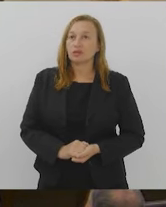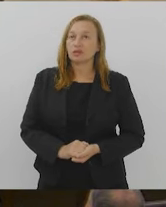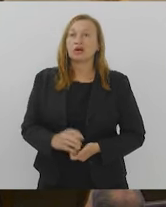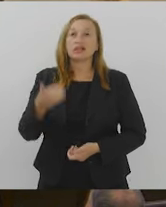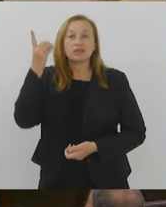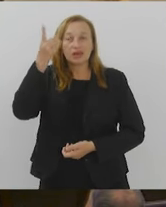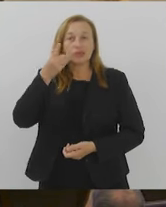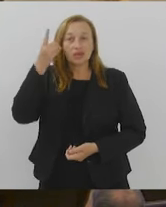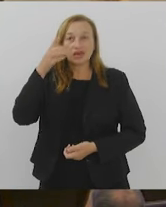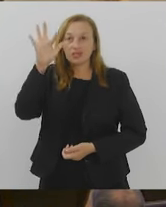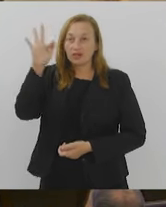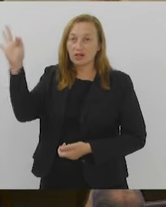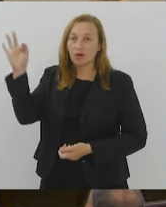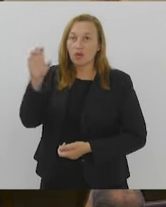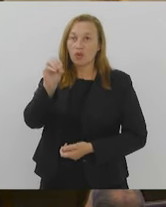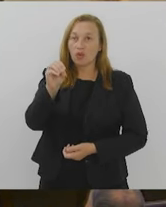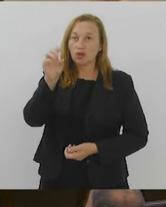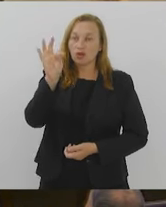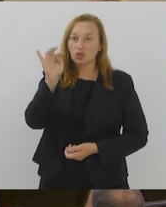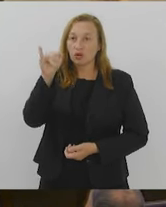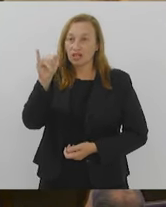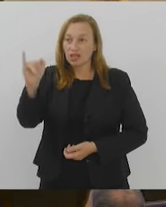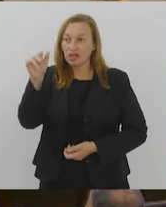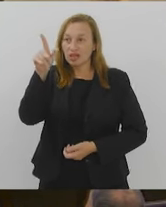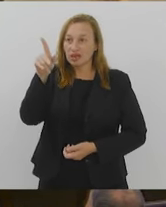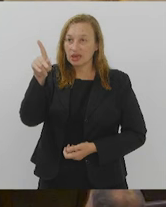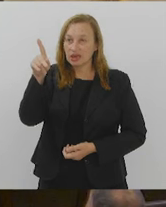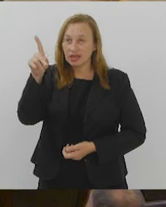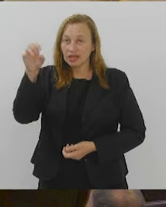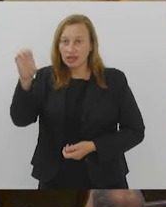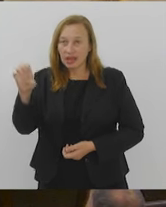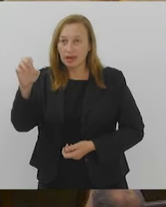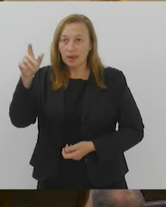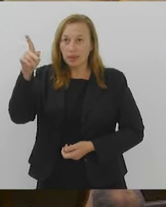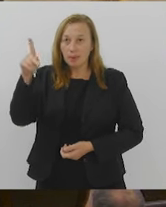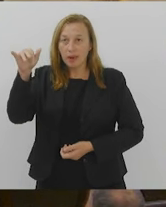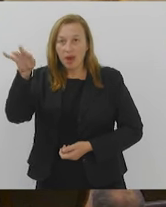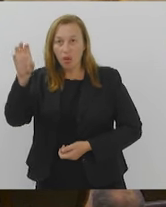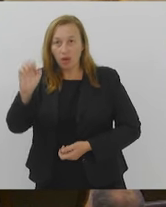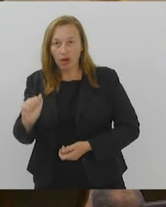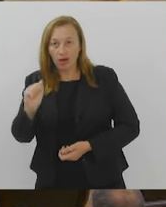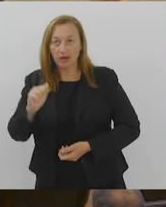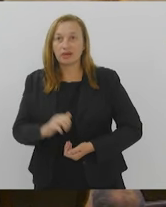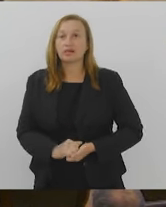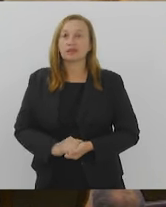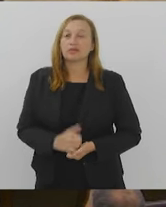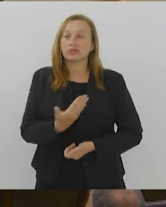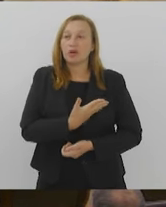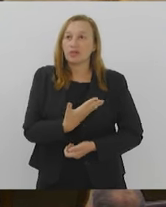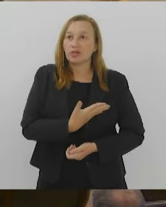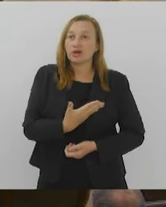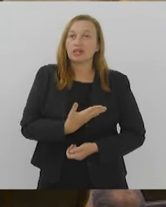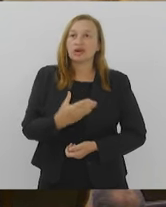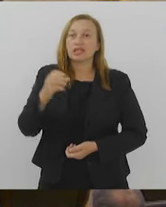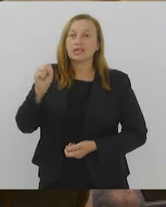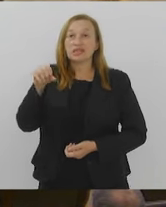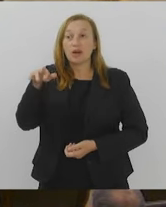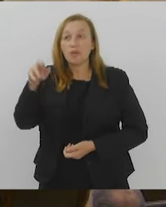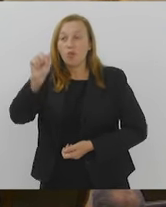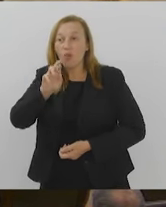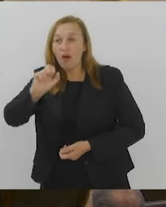deputado federal Otone de Paula, meu amigo e irmão, Samuel Câmara, que já